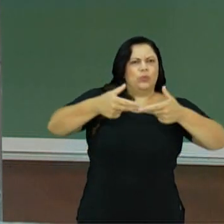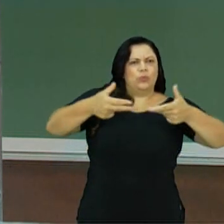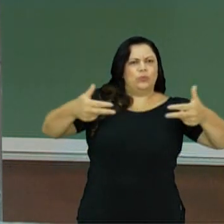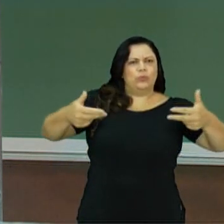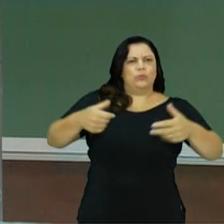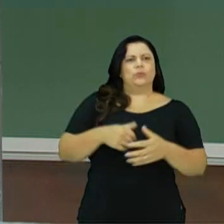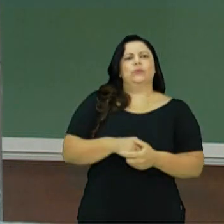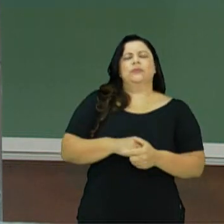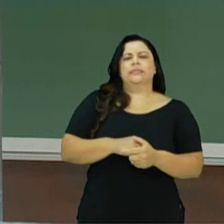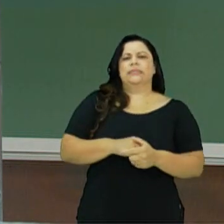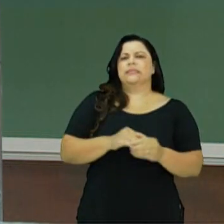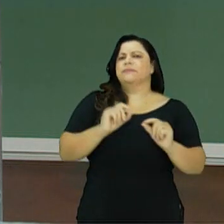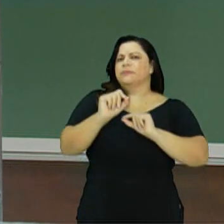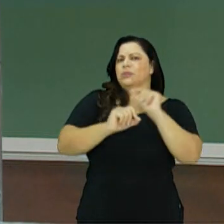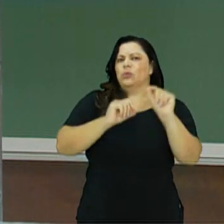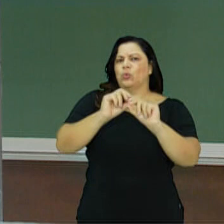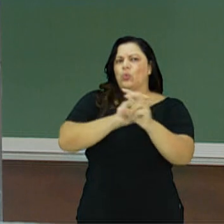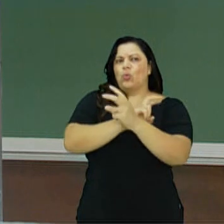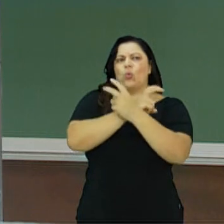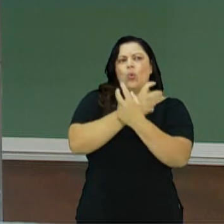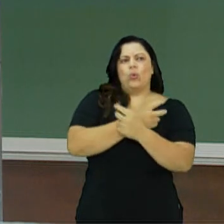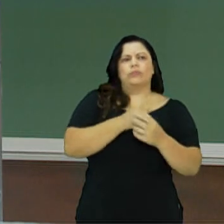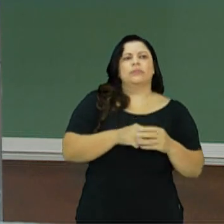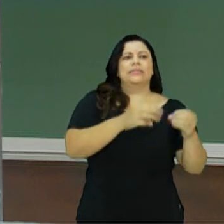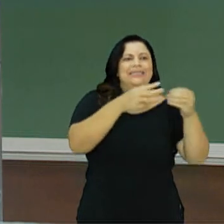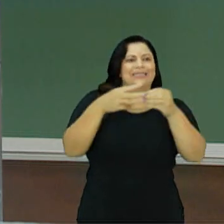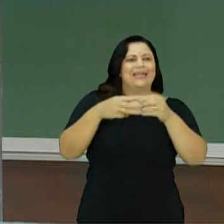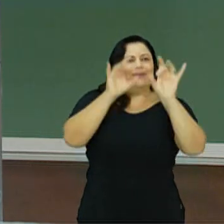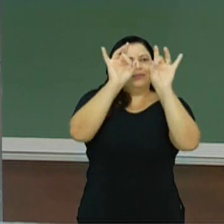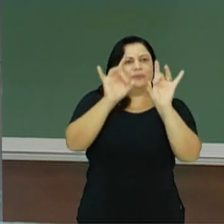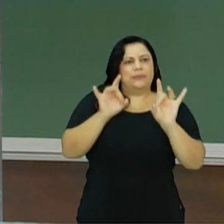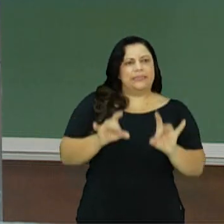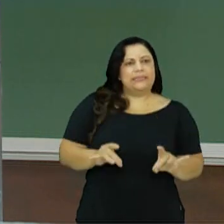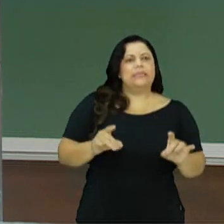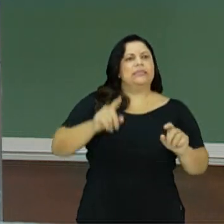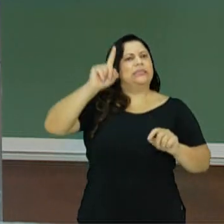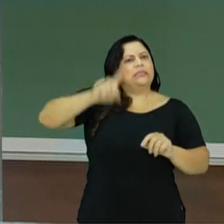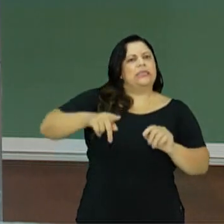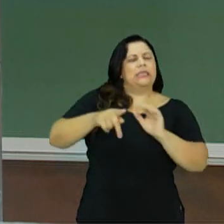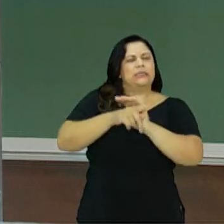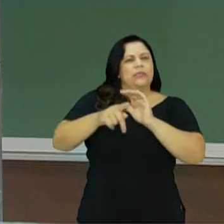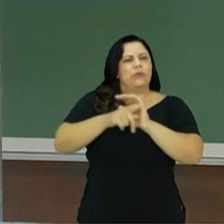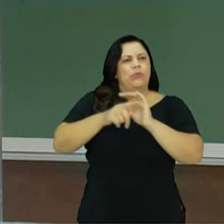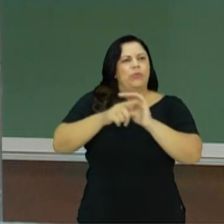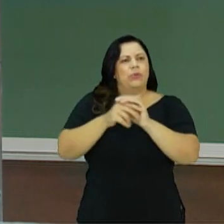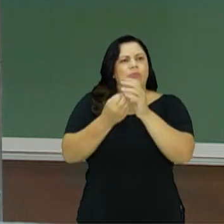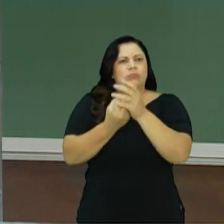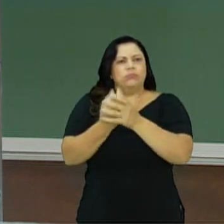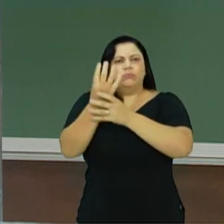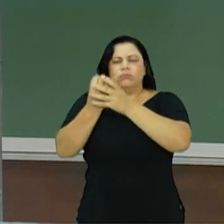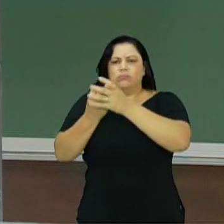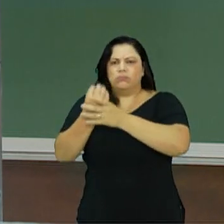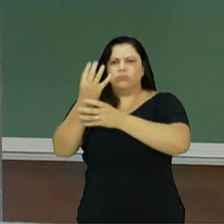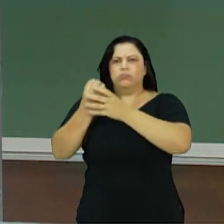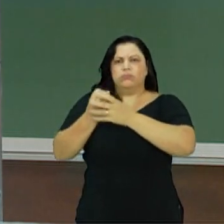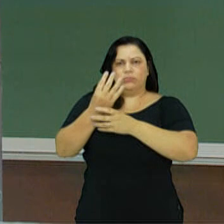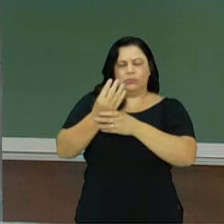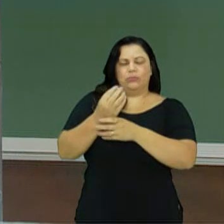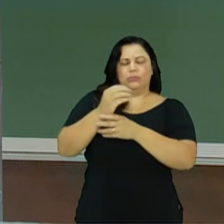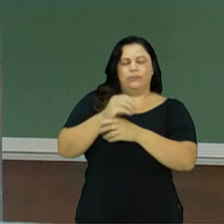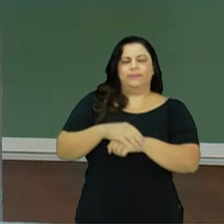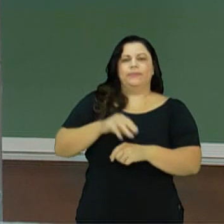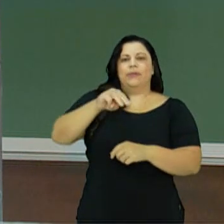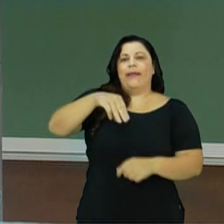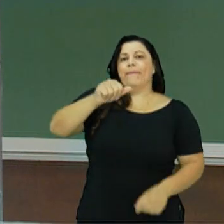B, células especiais do tecido ósseo são responsáveis pela produção da matriz óssea.